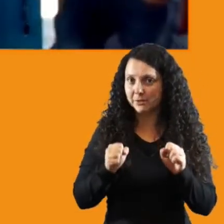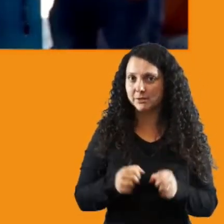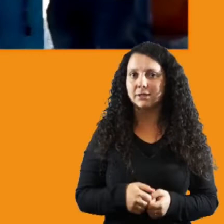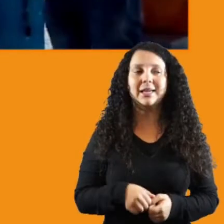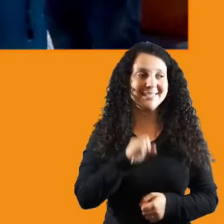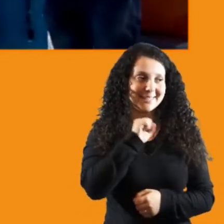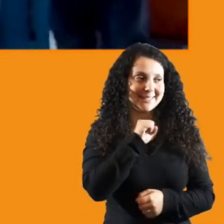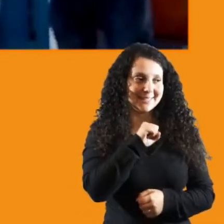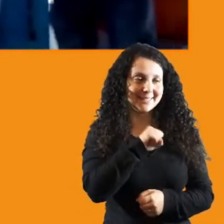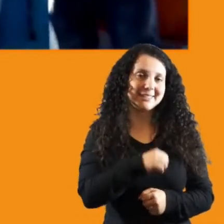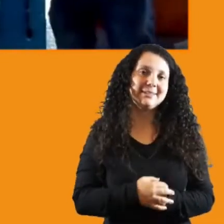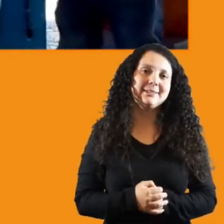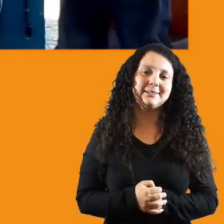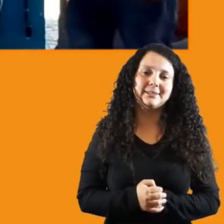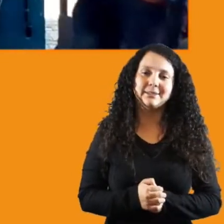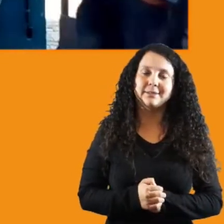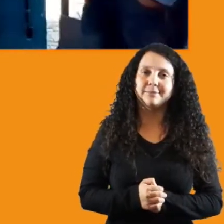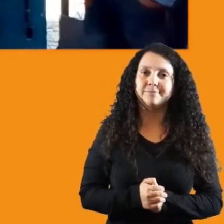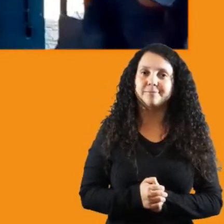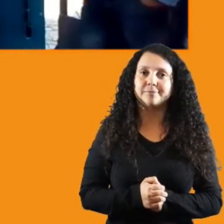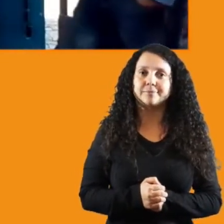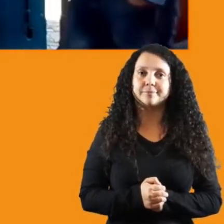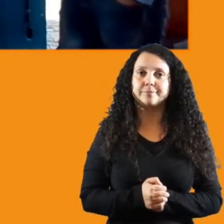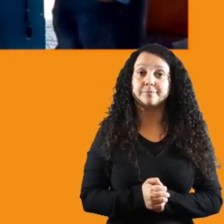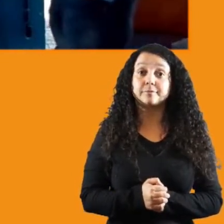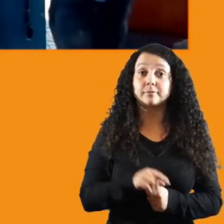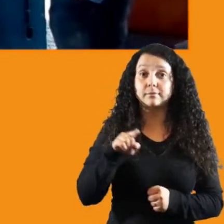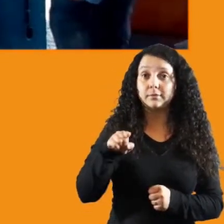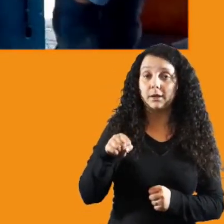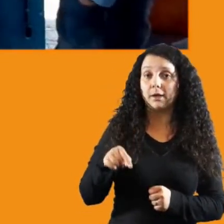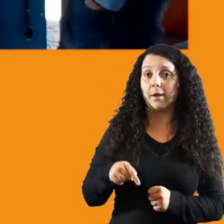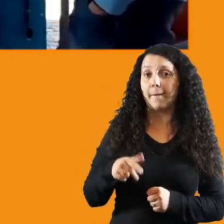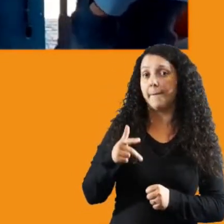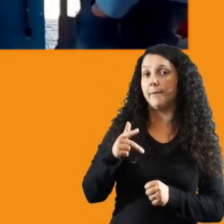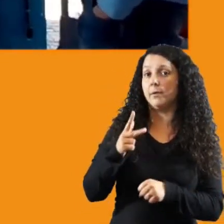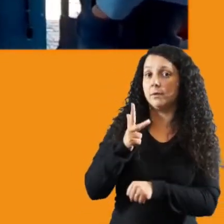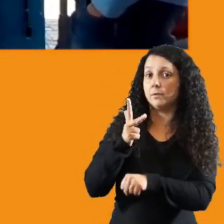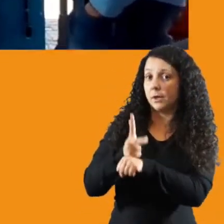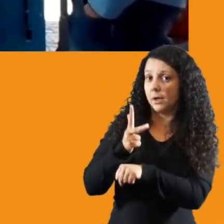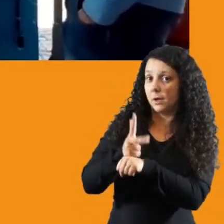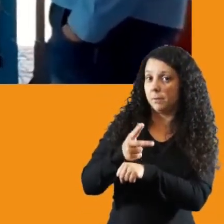agora vou focando aqui no nosso painel, na câmera 2, você vai poder ver aqui, nós vamos